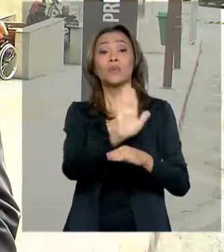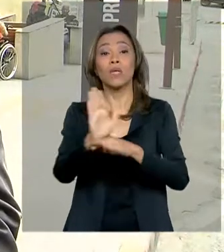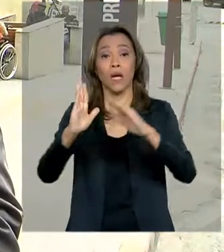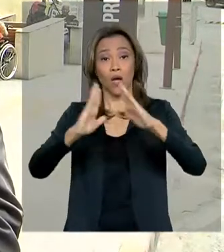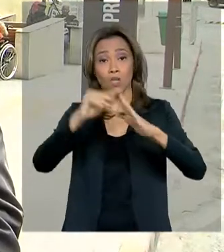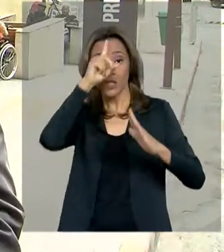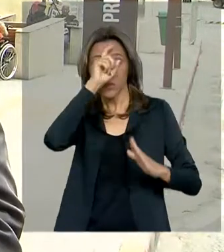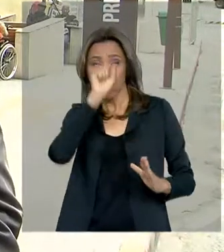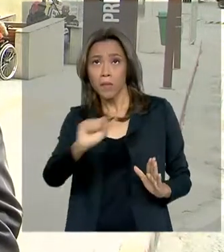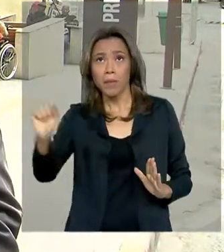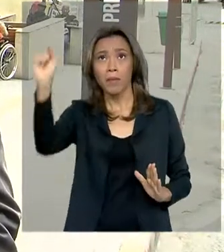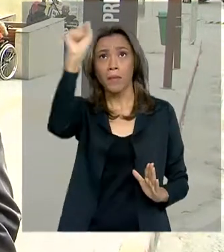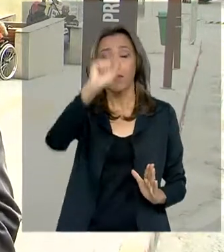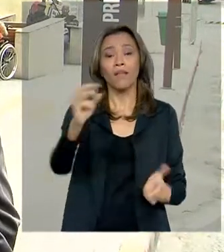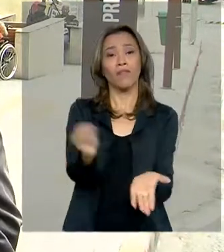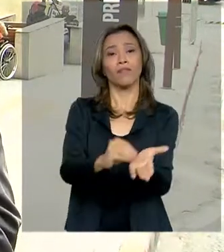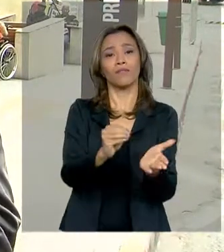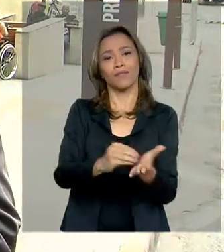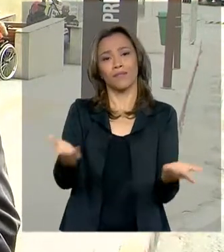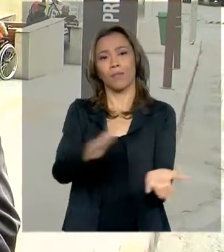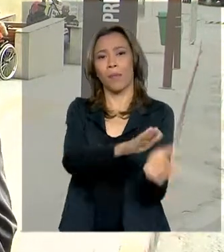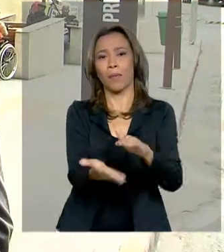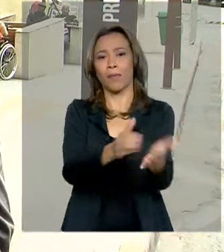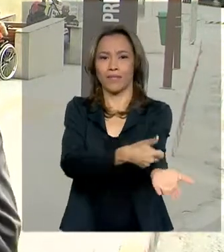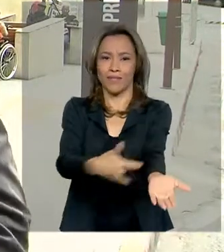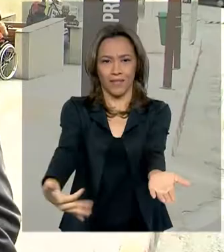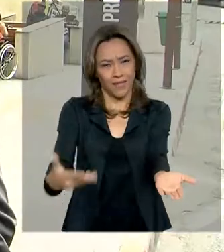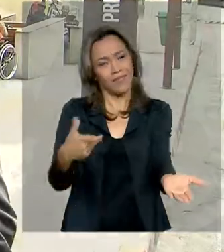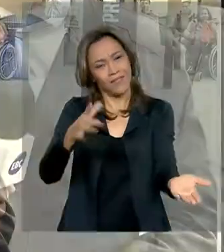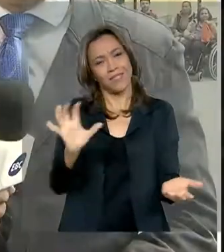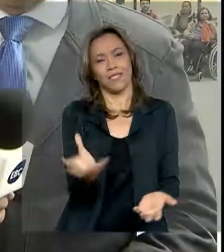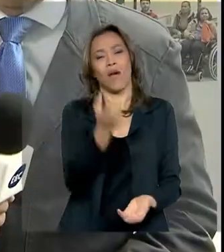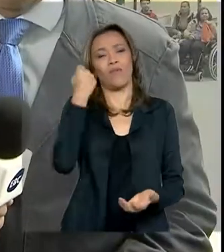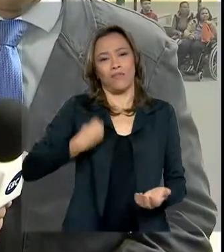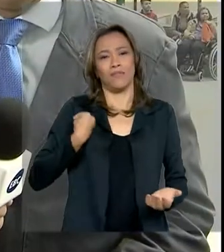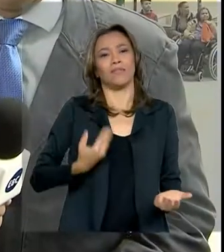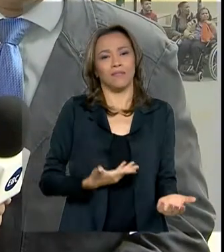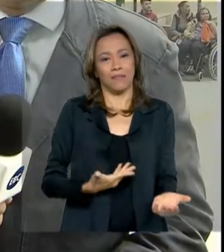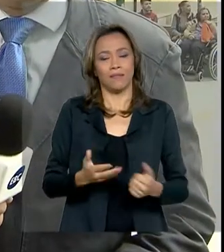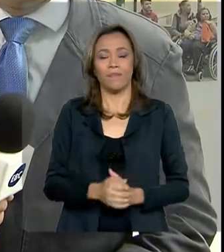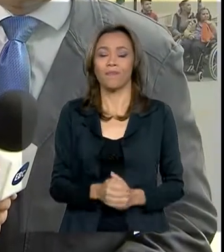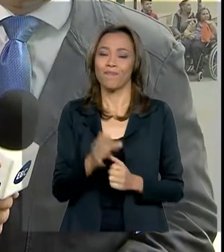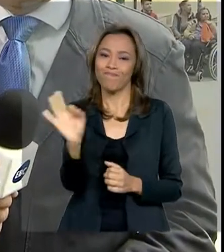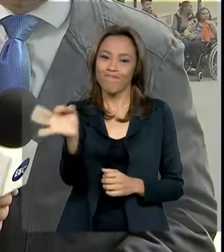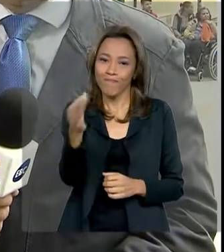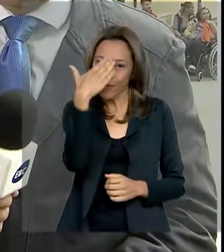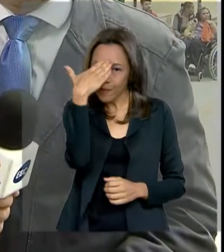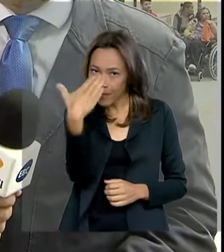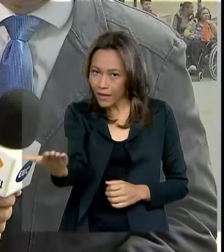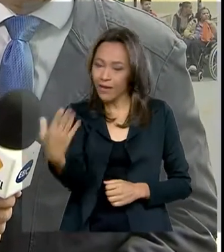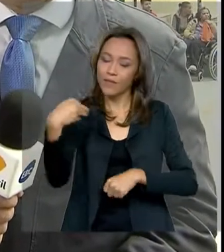que são capazes de salvar tantas vidas. Renata. Tá certo, Ricardo. Obrigada pelas suas informações.